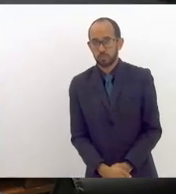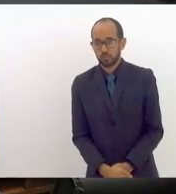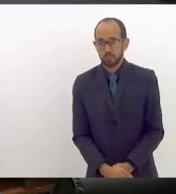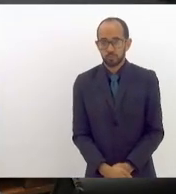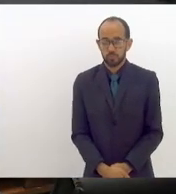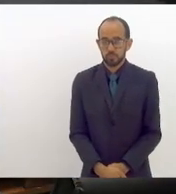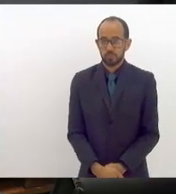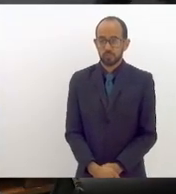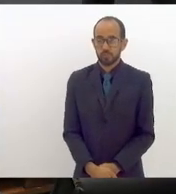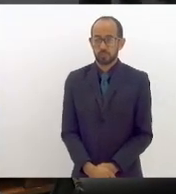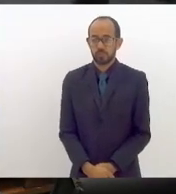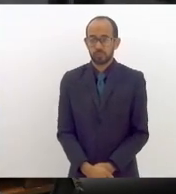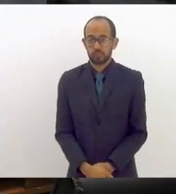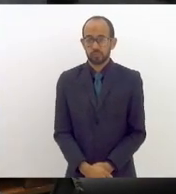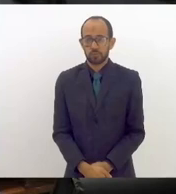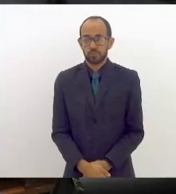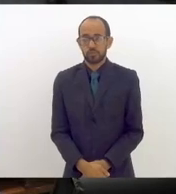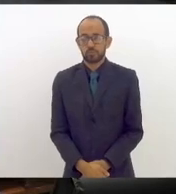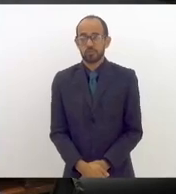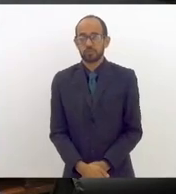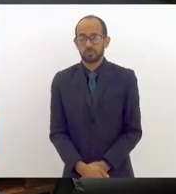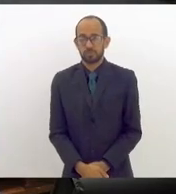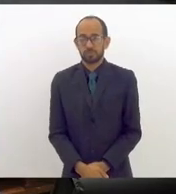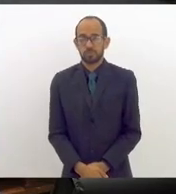Agora sim na próxima